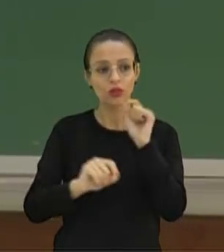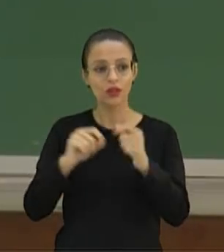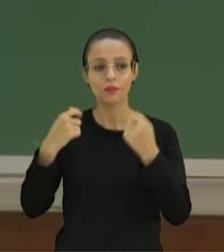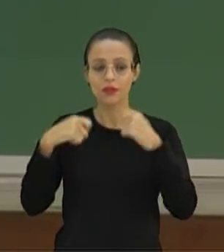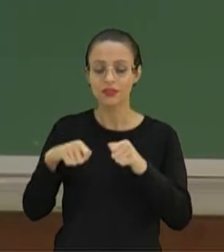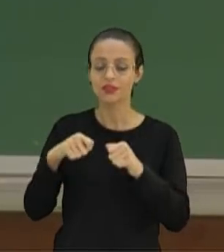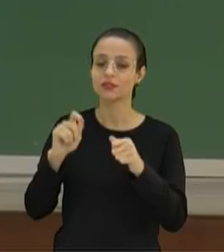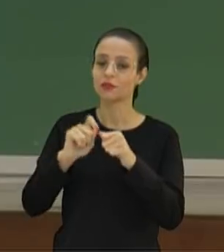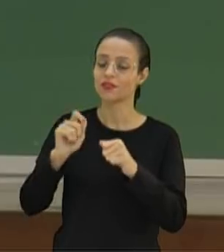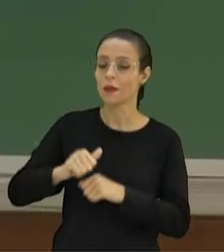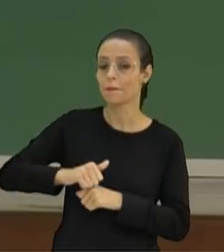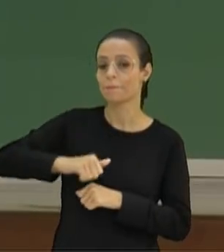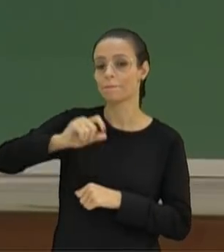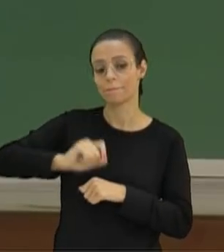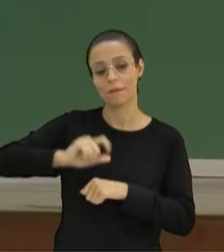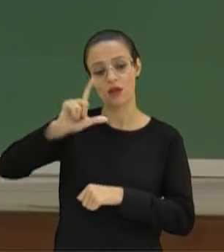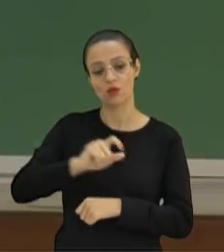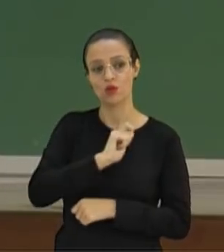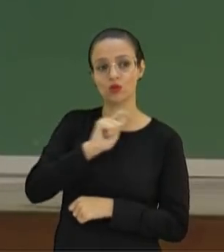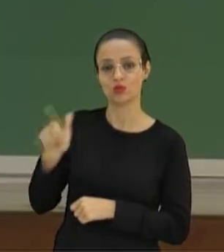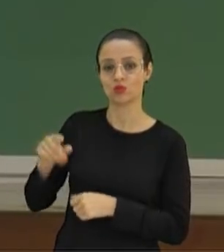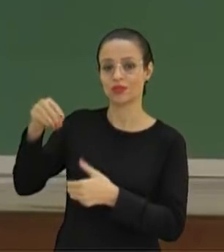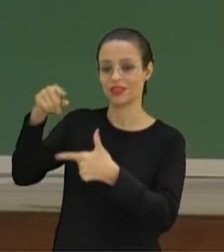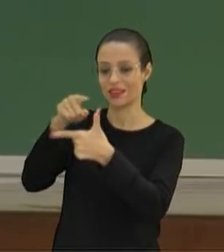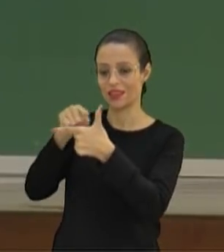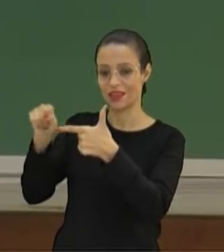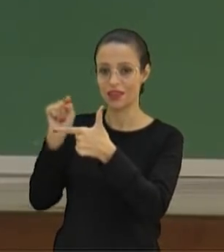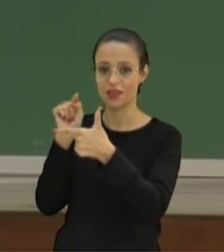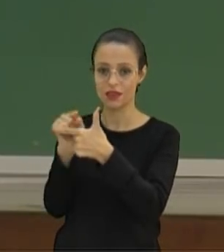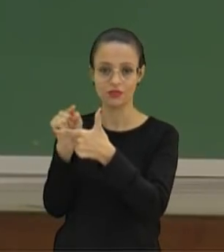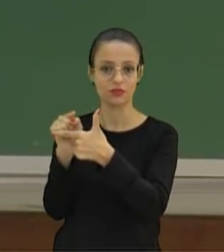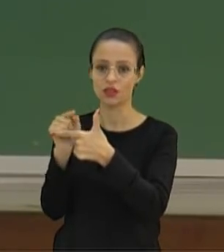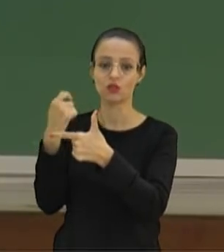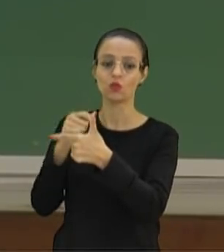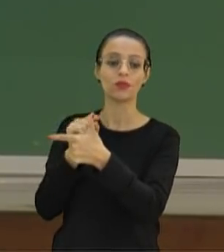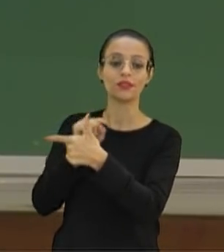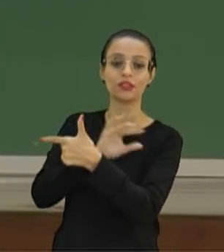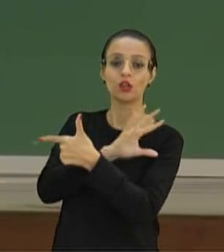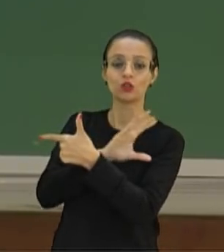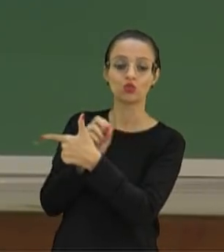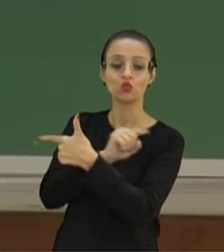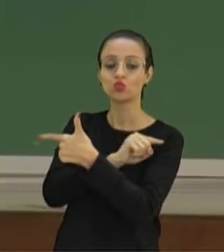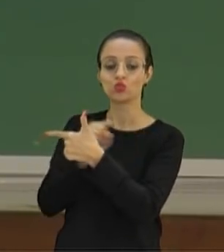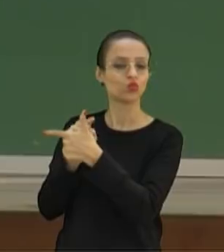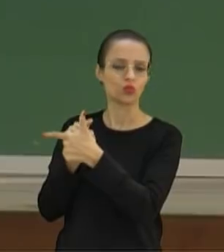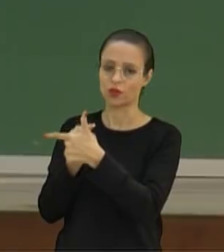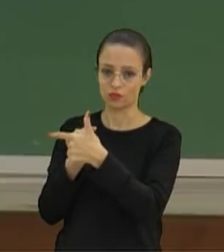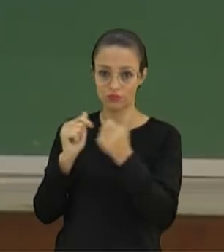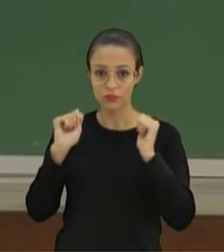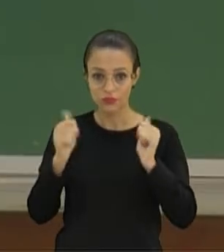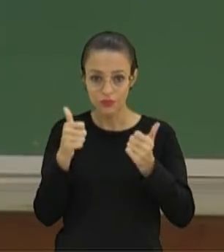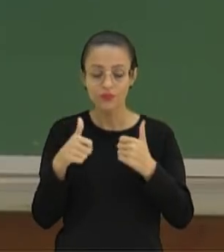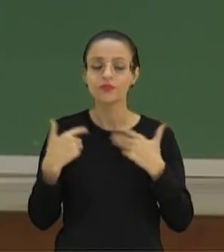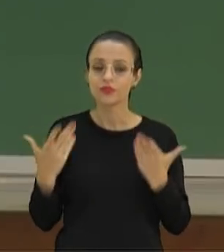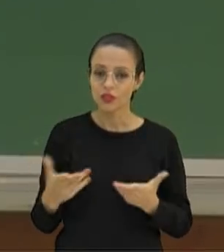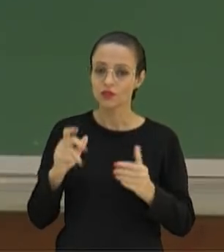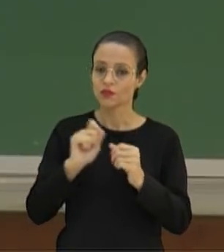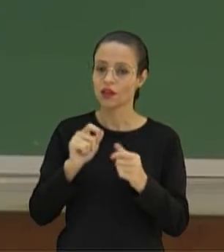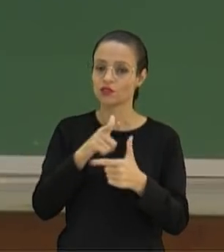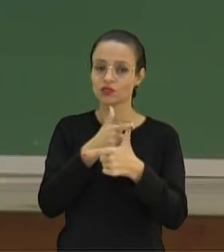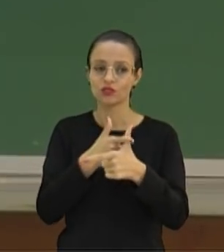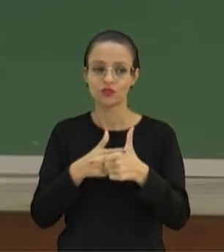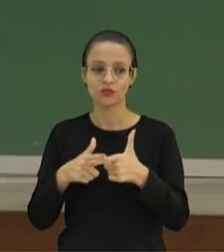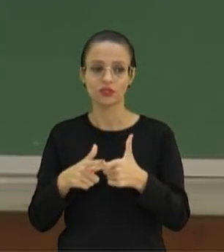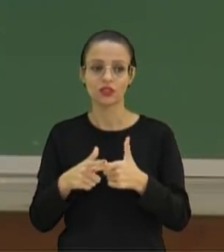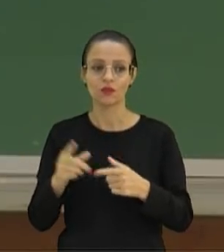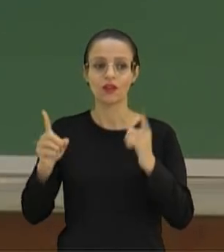precisa para que seja maior do valor que está dentro da chave. Você não precisa usar o número inteiro que está ali, tranquilo? Então, fazendo essa divisão,